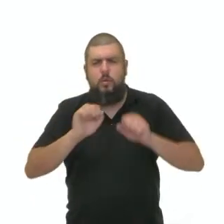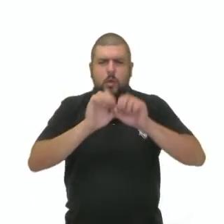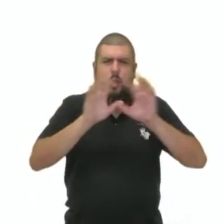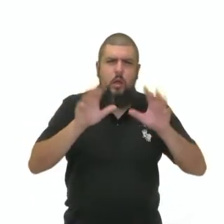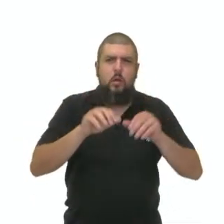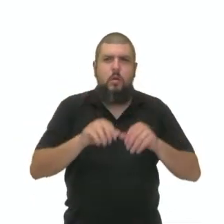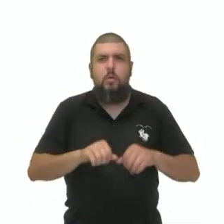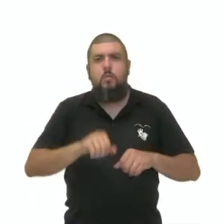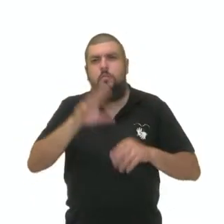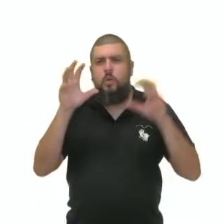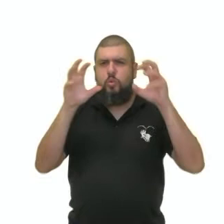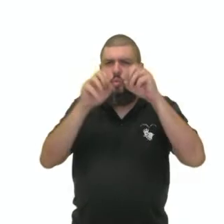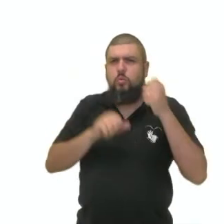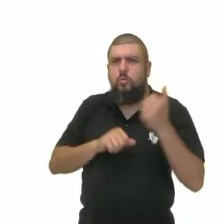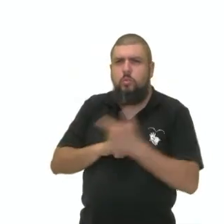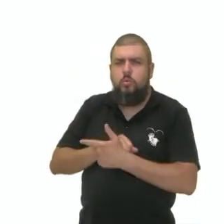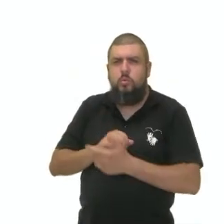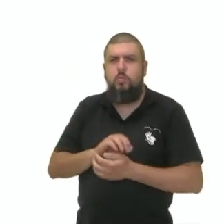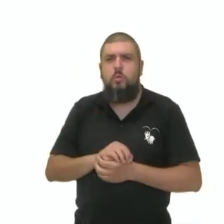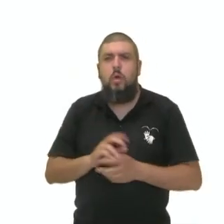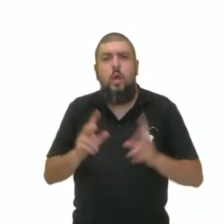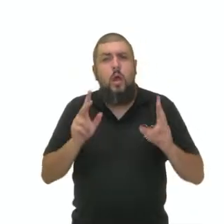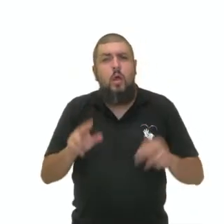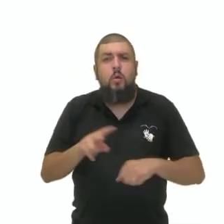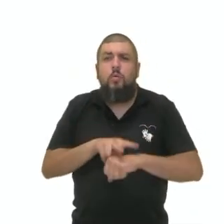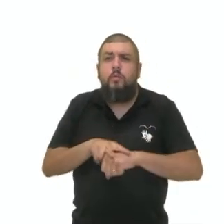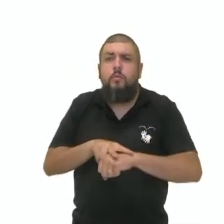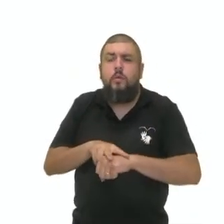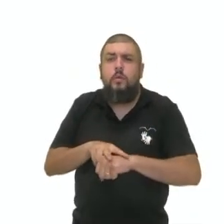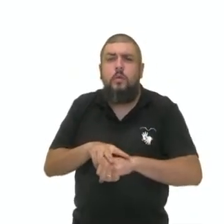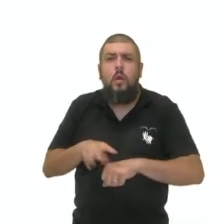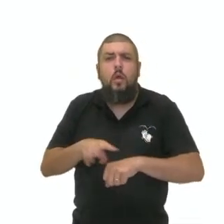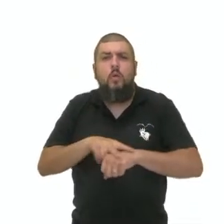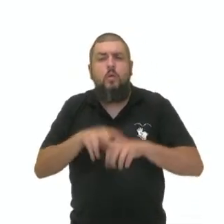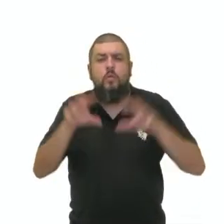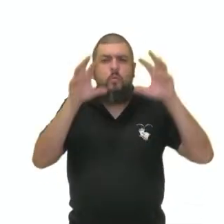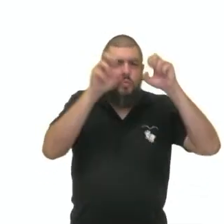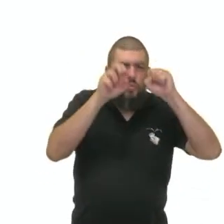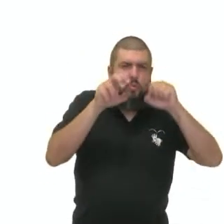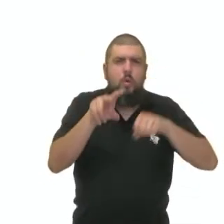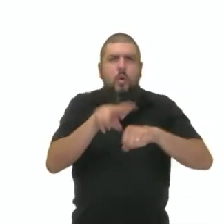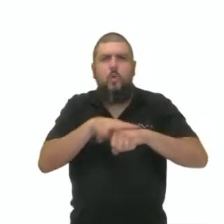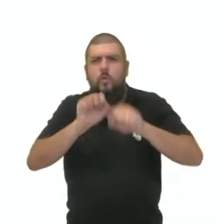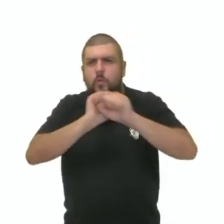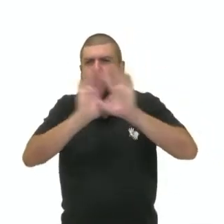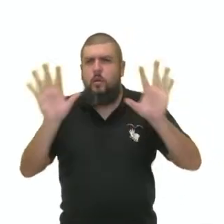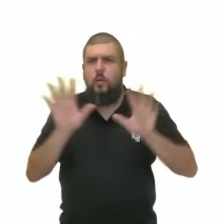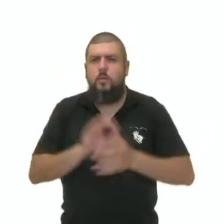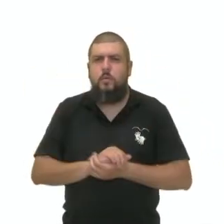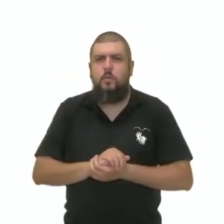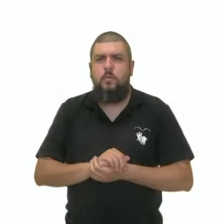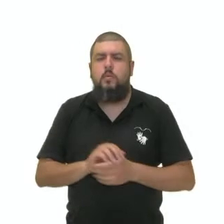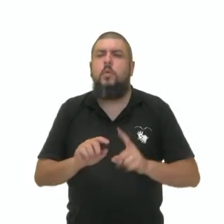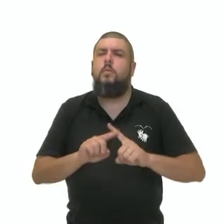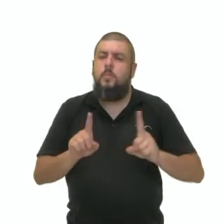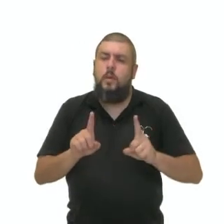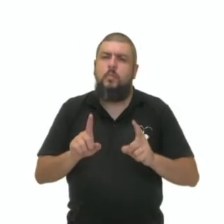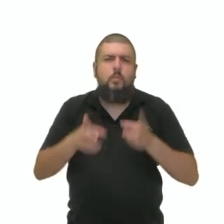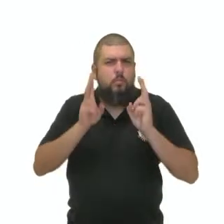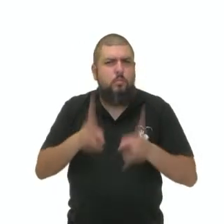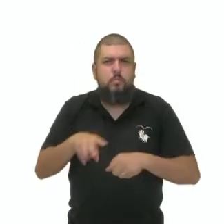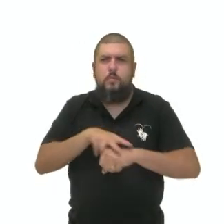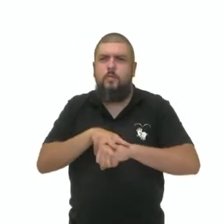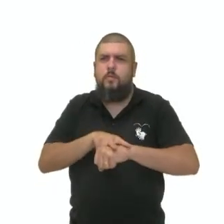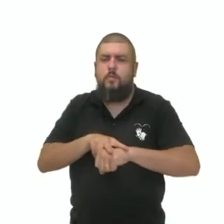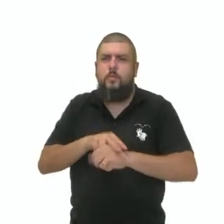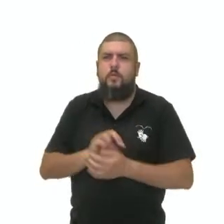do que outros. É como a cor verde. Tem o verde escuro, o verde claro, mas nenhum dos dois deixa de ser verde.